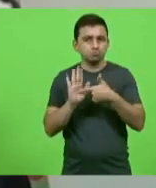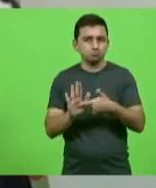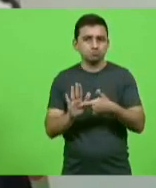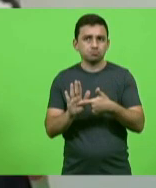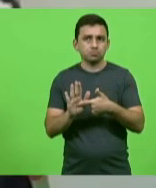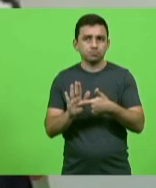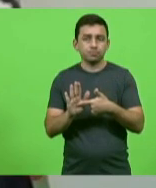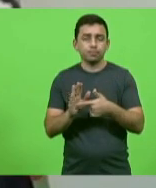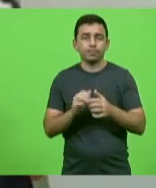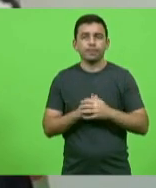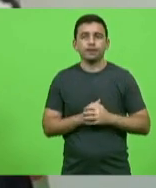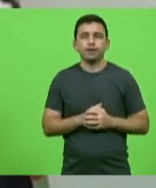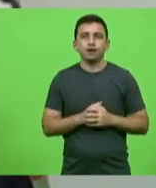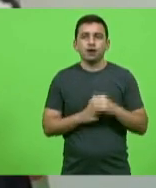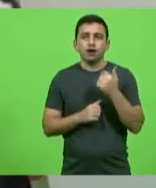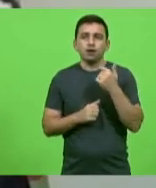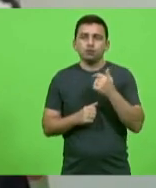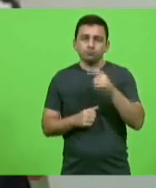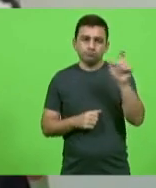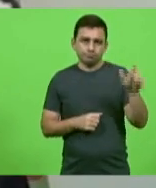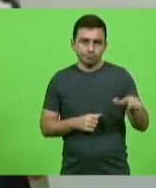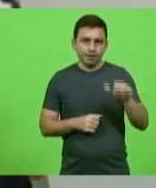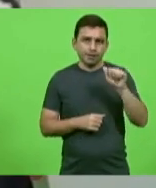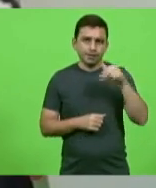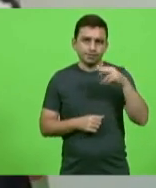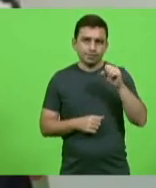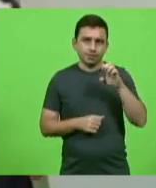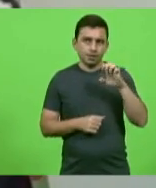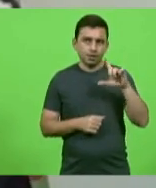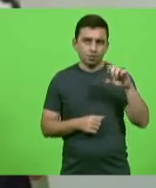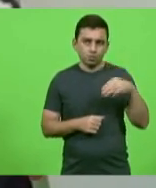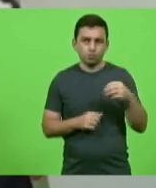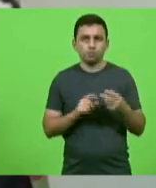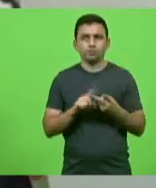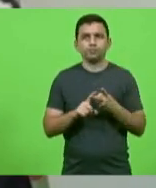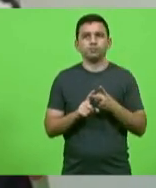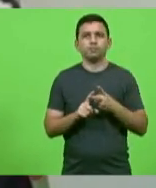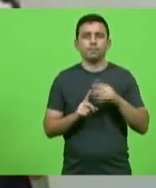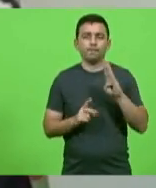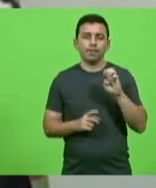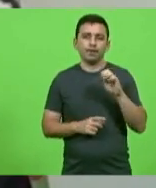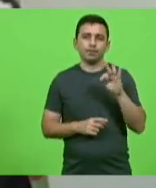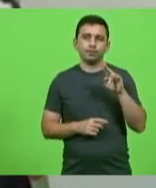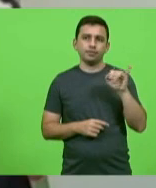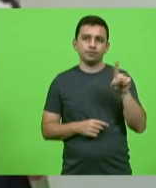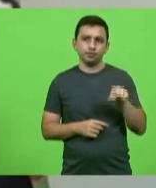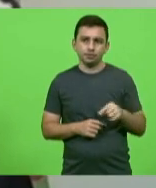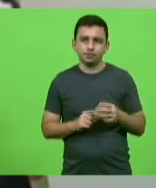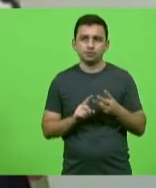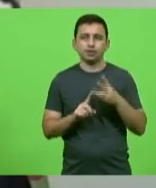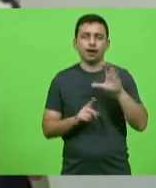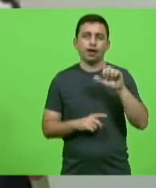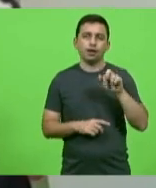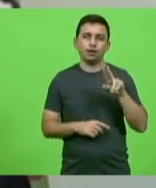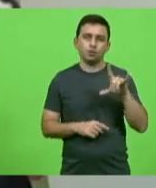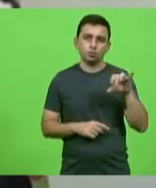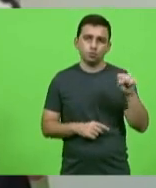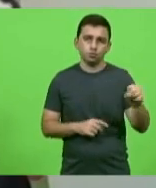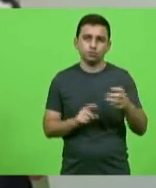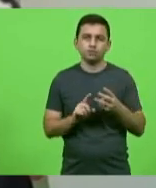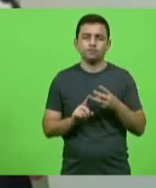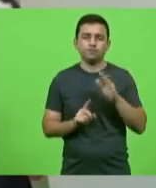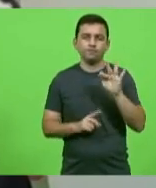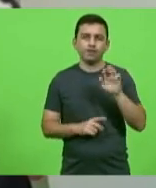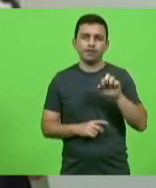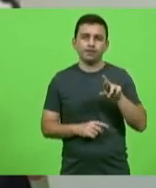de outra via os autores Anselmo cerello Beatriz Campos o Vasco Carlos Alberto Vieira Fernando de